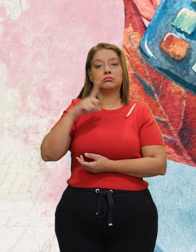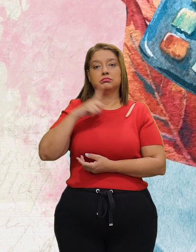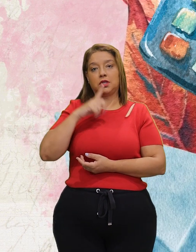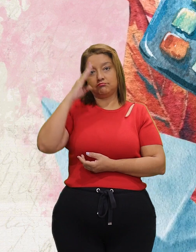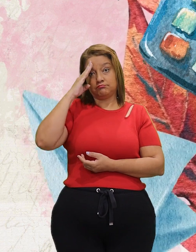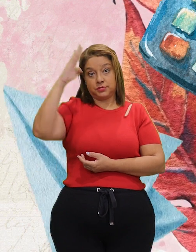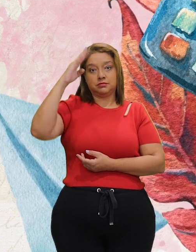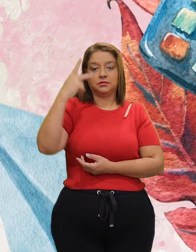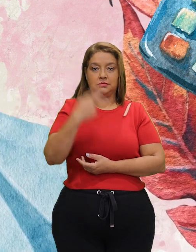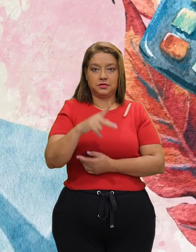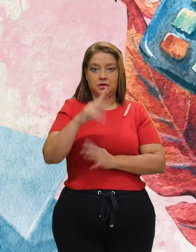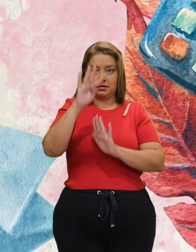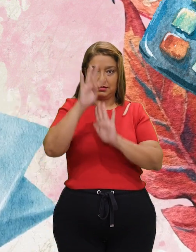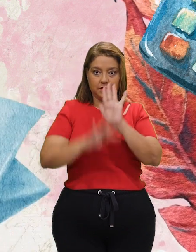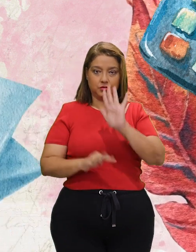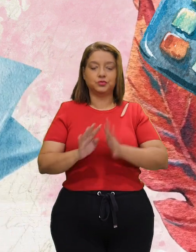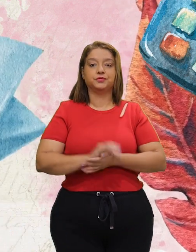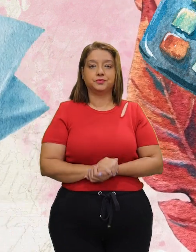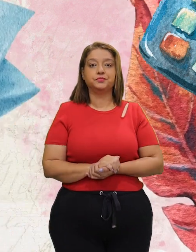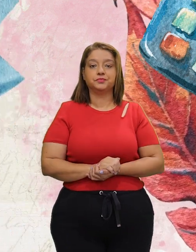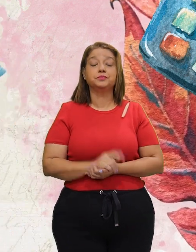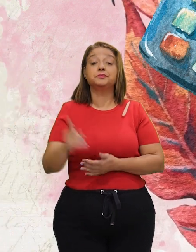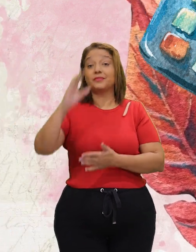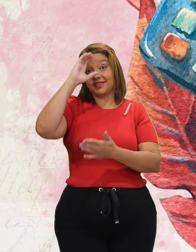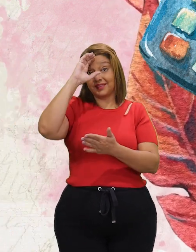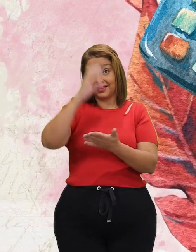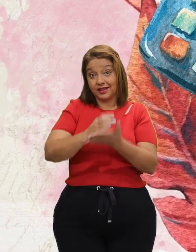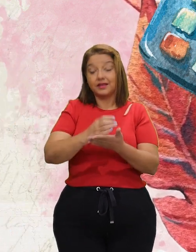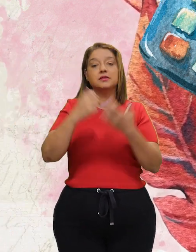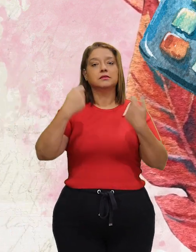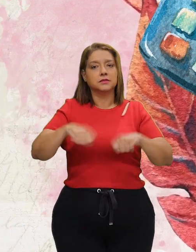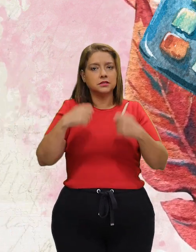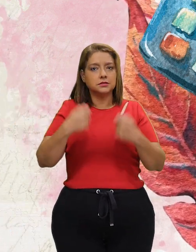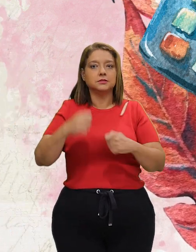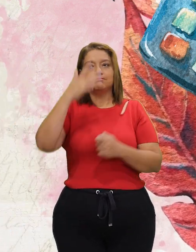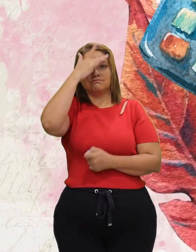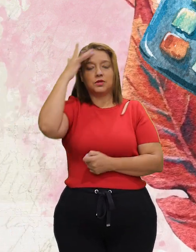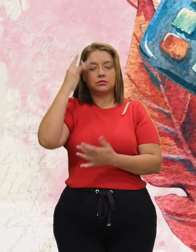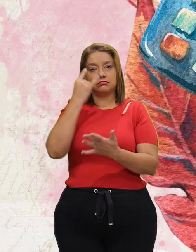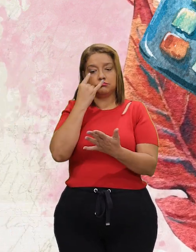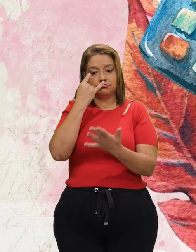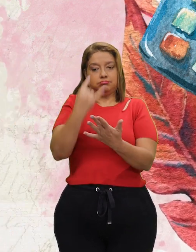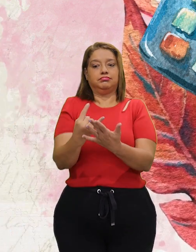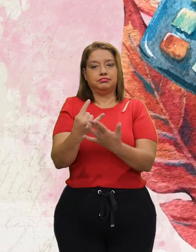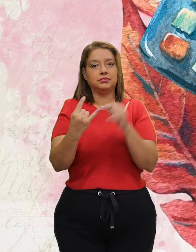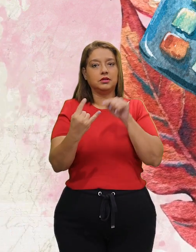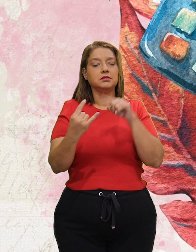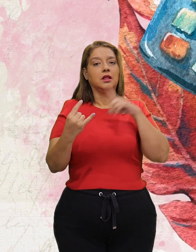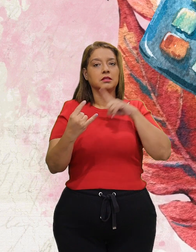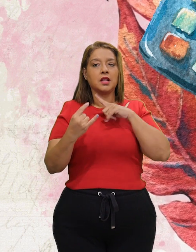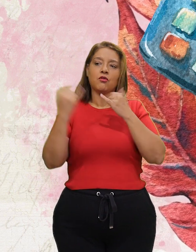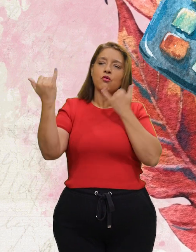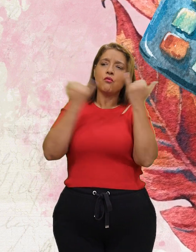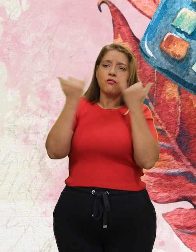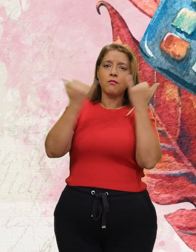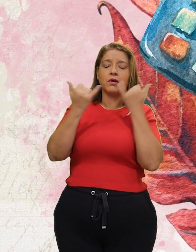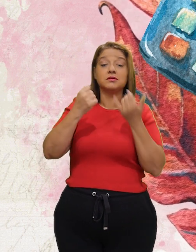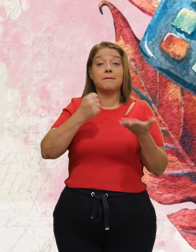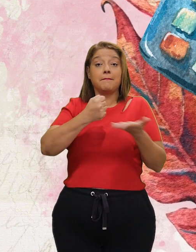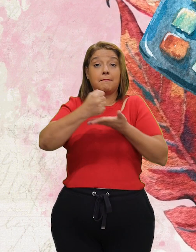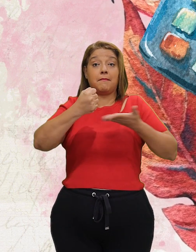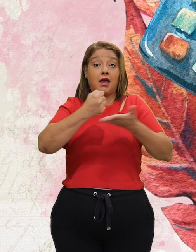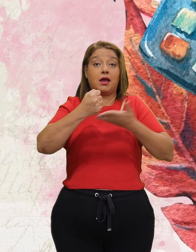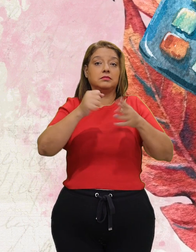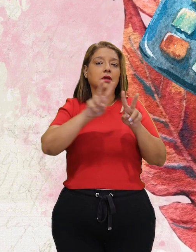texto. A tese, ela precisa chamar a atenção do leitor e fornecer informações básicas sobre